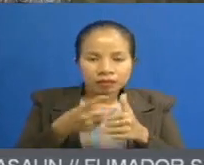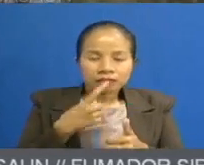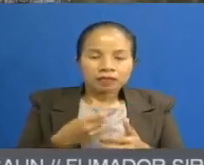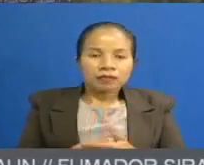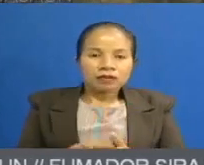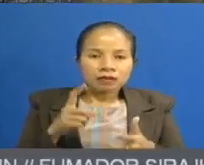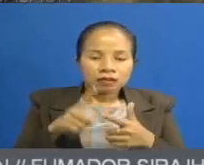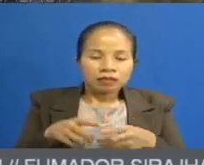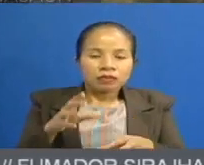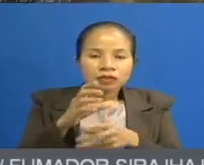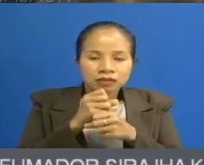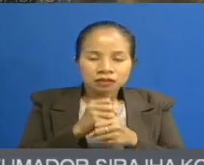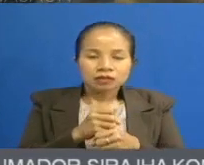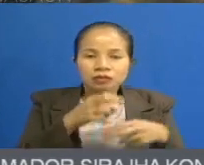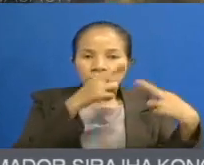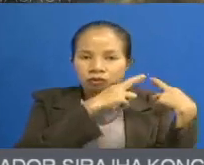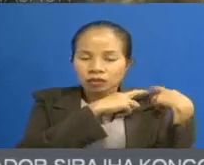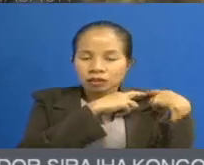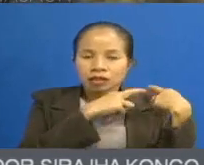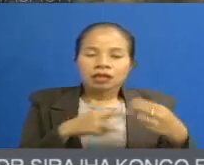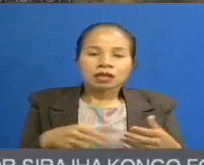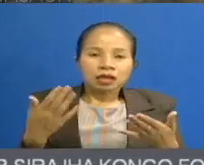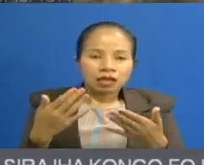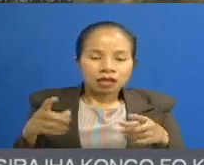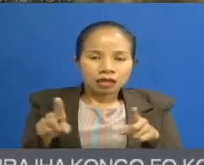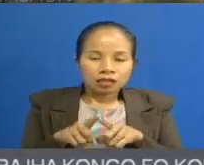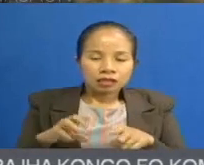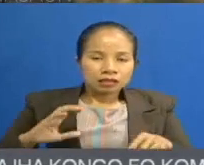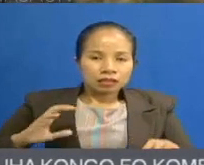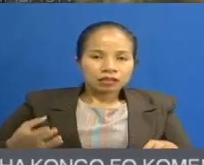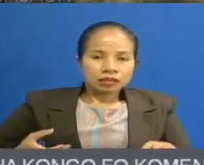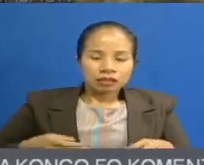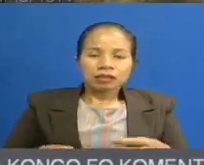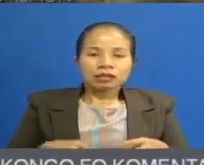de simoni niang. Kanar nudar cardeal